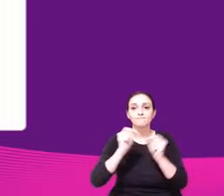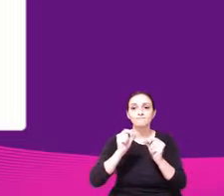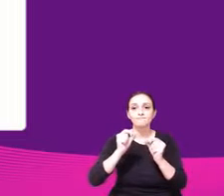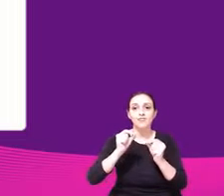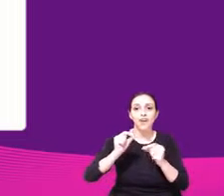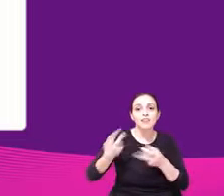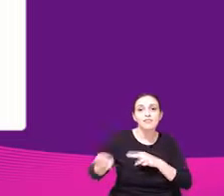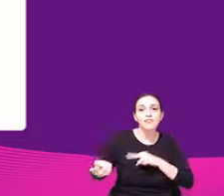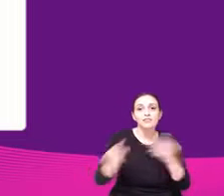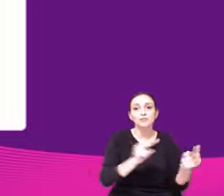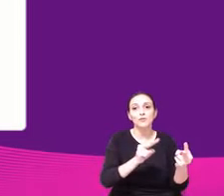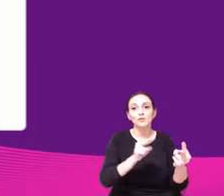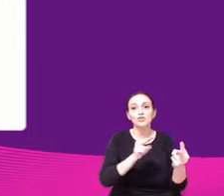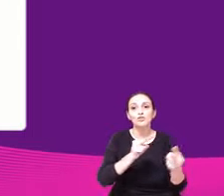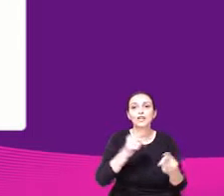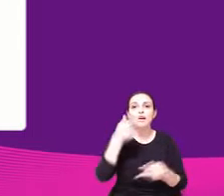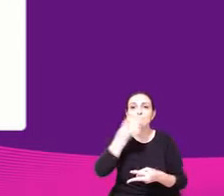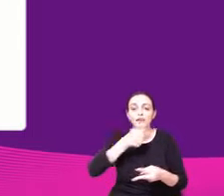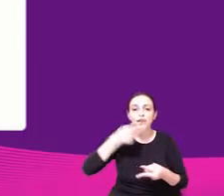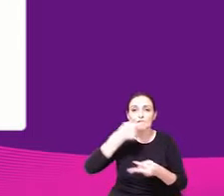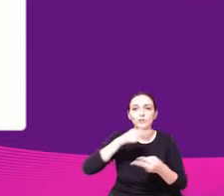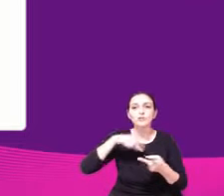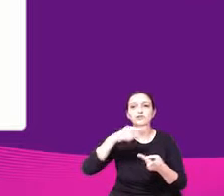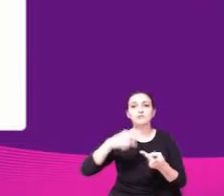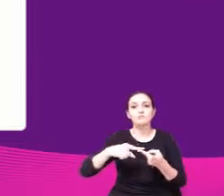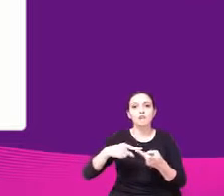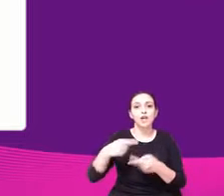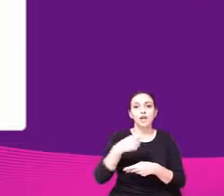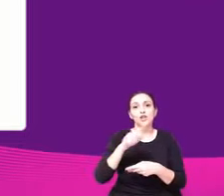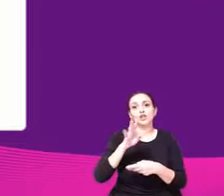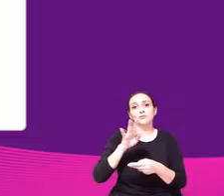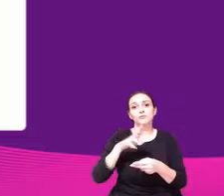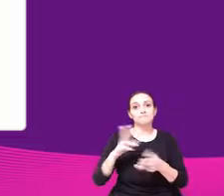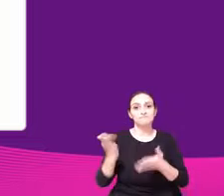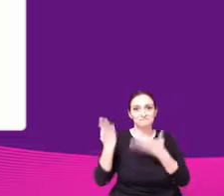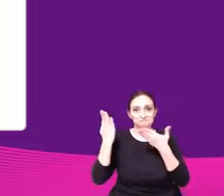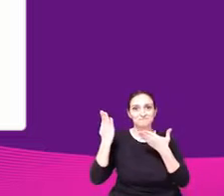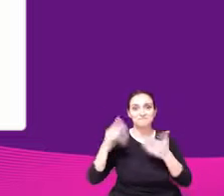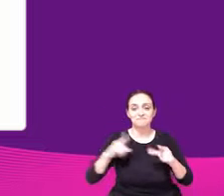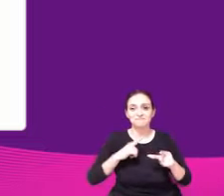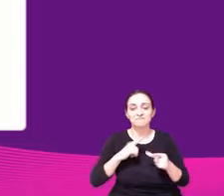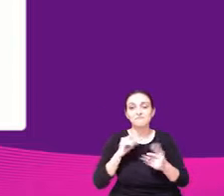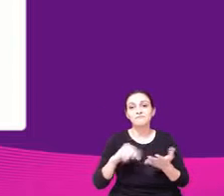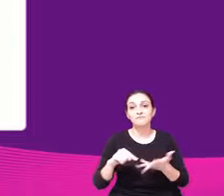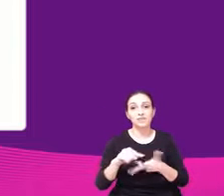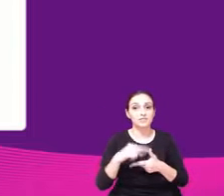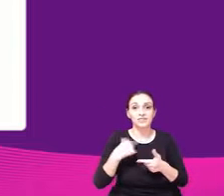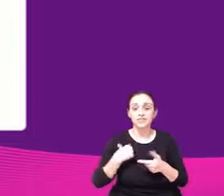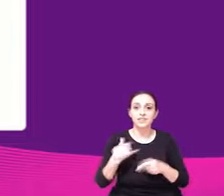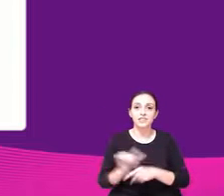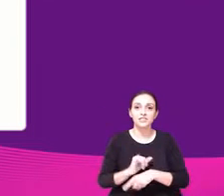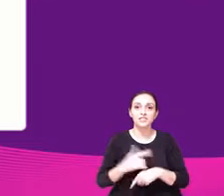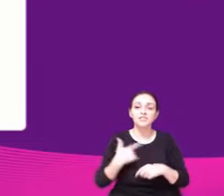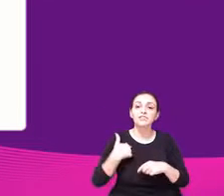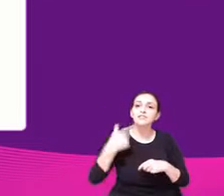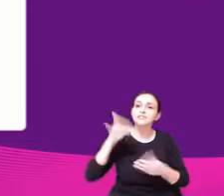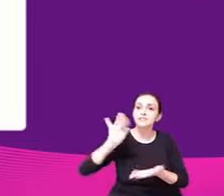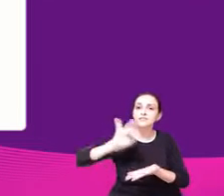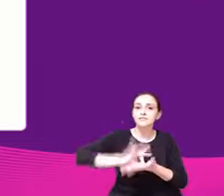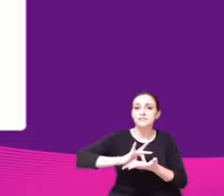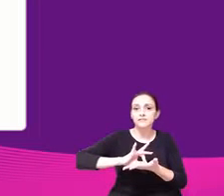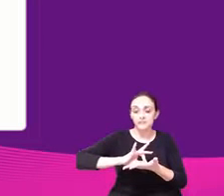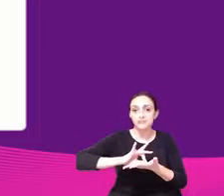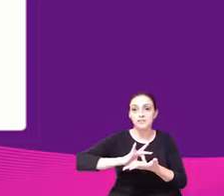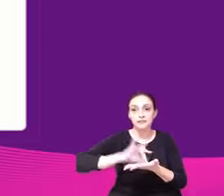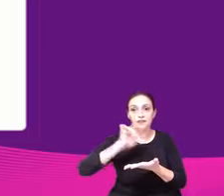glicose e sódio no túbulo distal, os inibidores de SGLT2. Né? Então, você vê aqui, né, que você tem, na verdade, uma